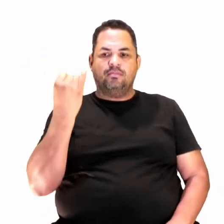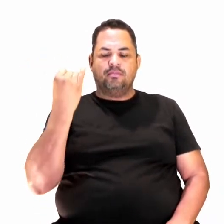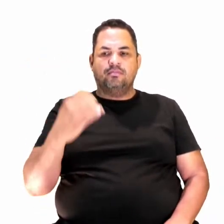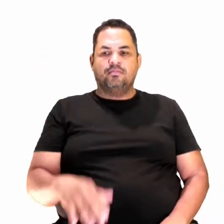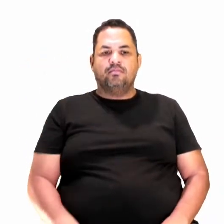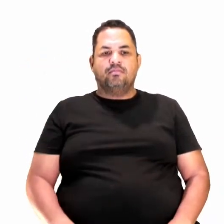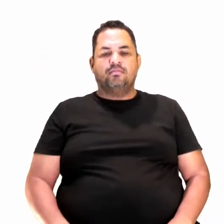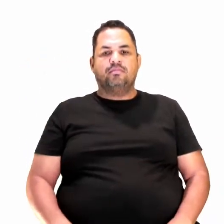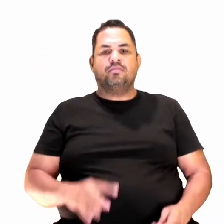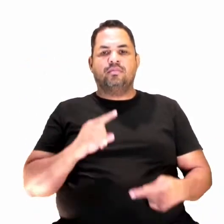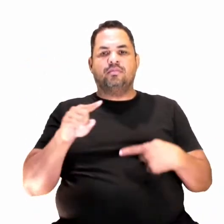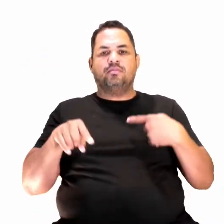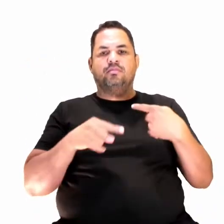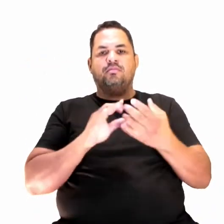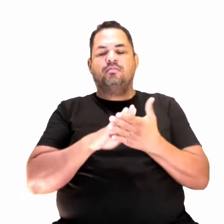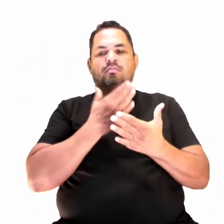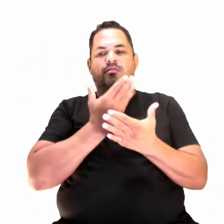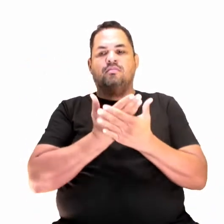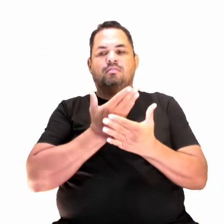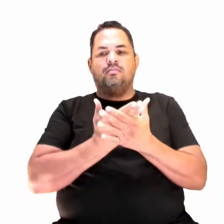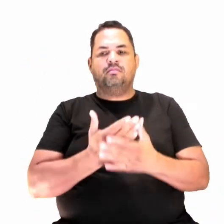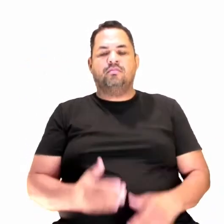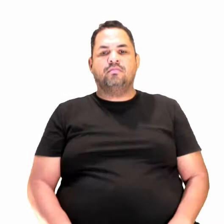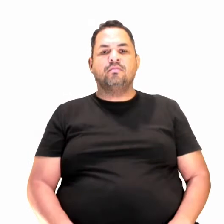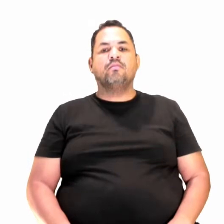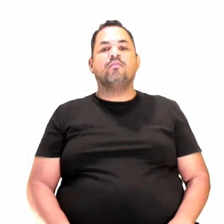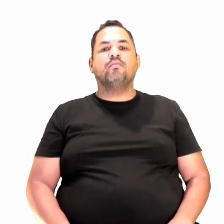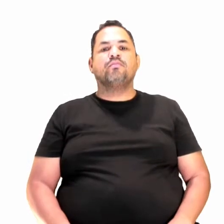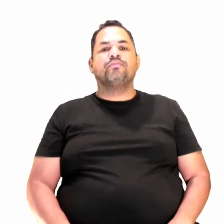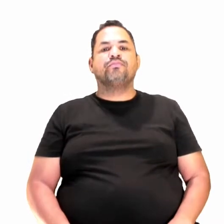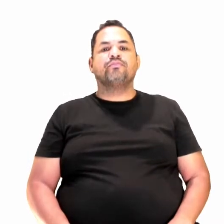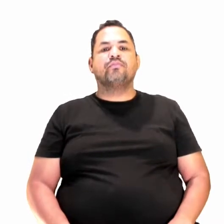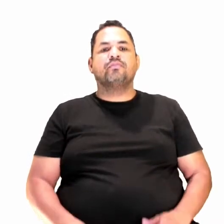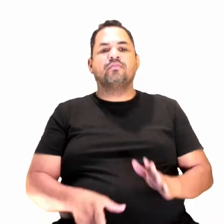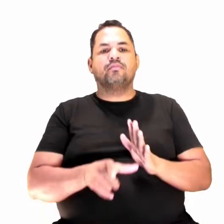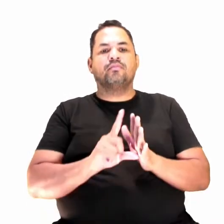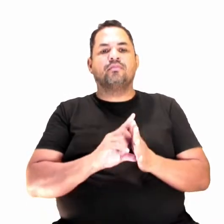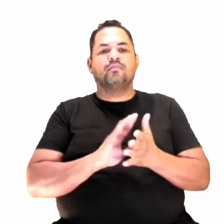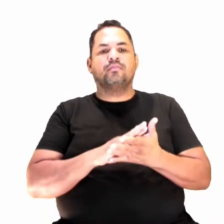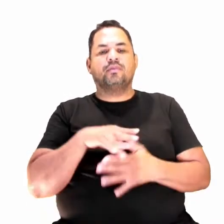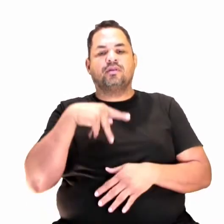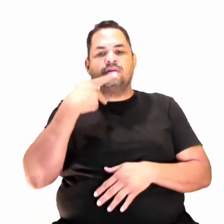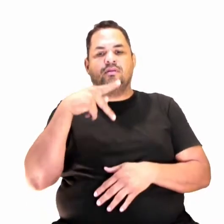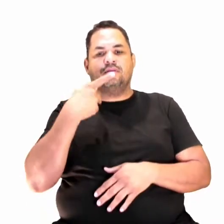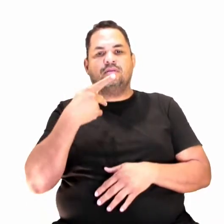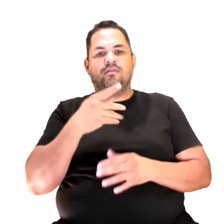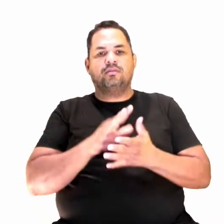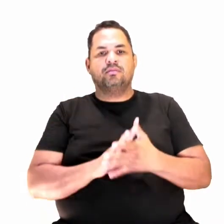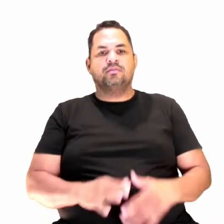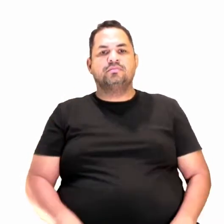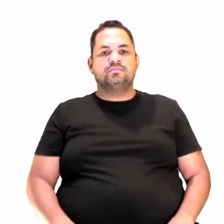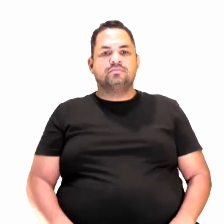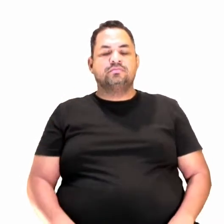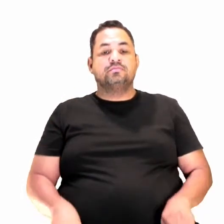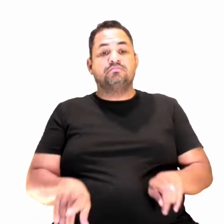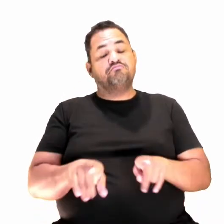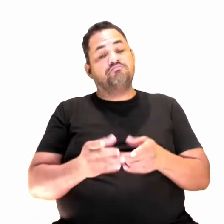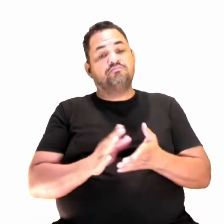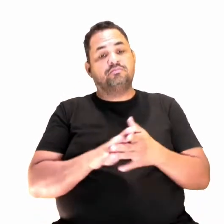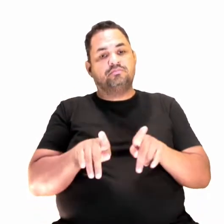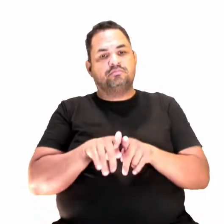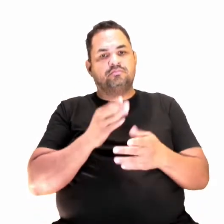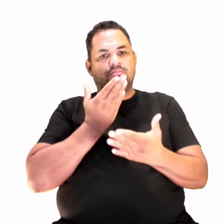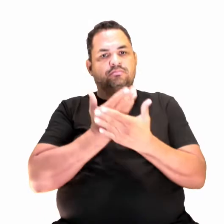bastante. E o objeto de estudo desta aula, antes de nós falarmos sobre os modal verbs, nós vimos também um pouquinho